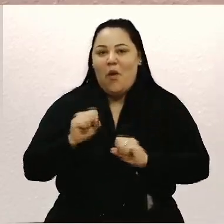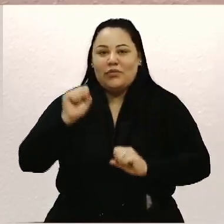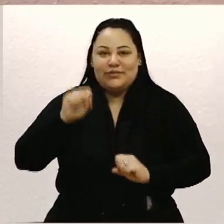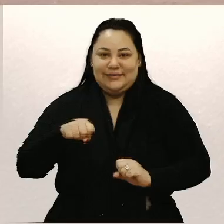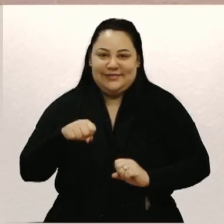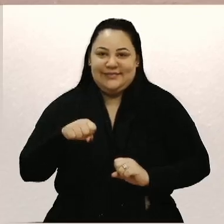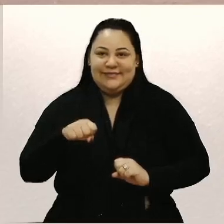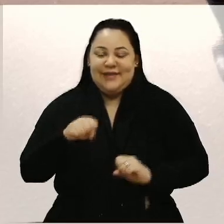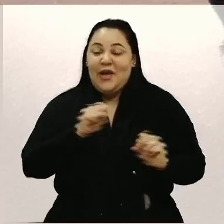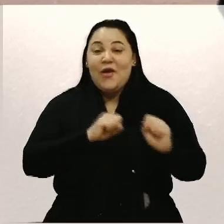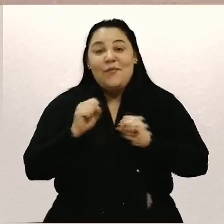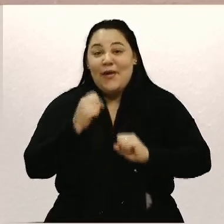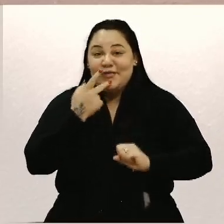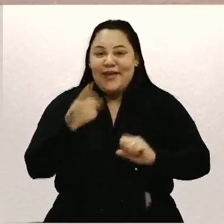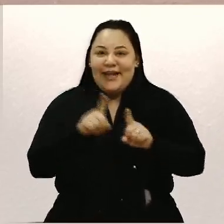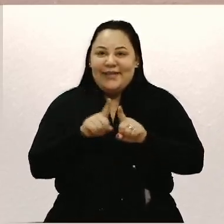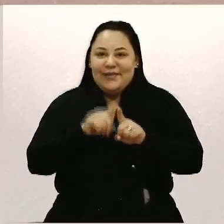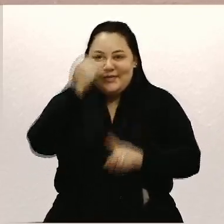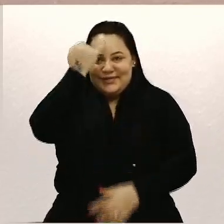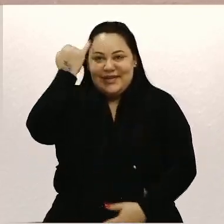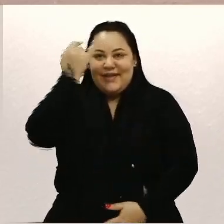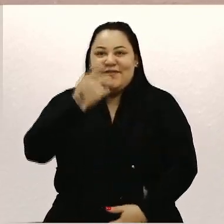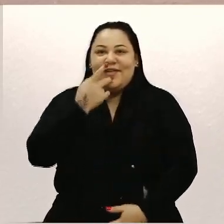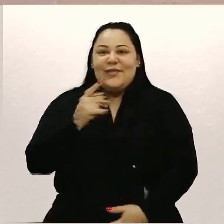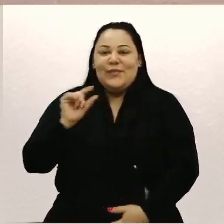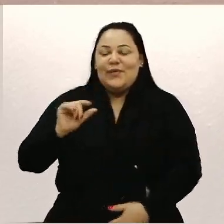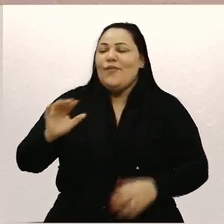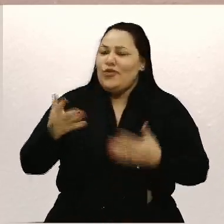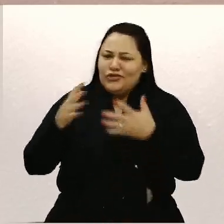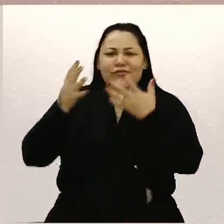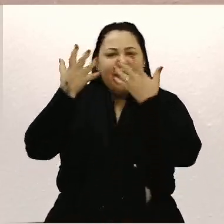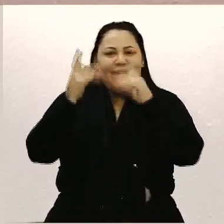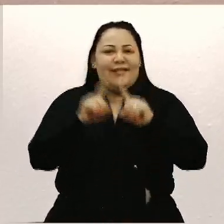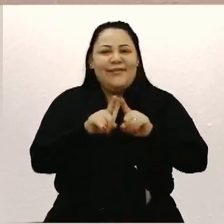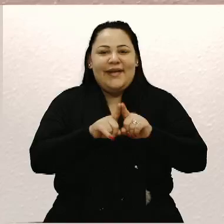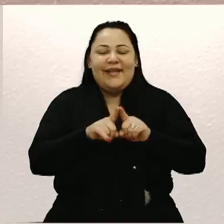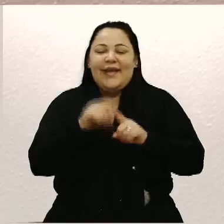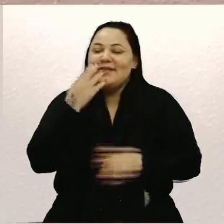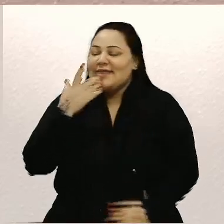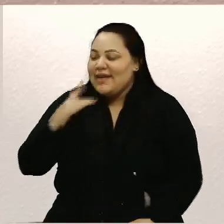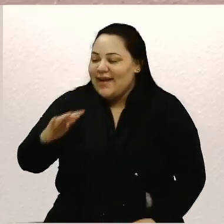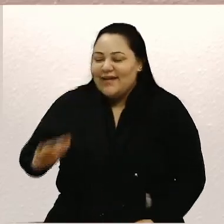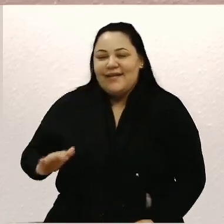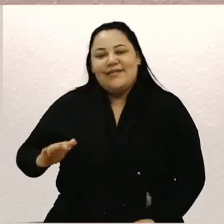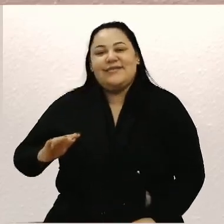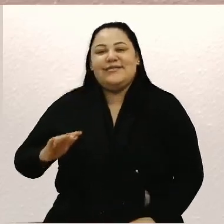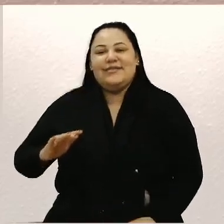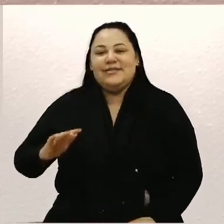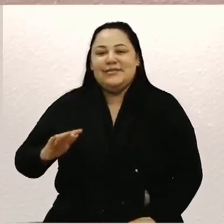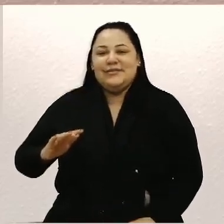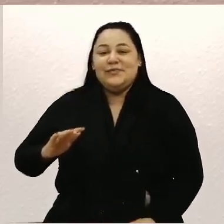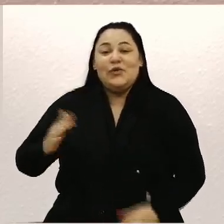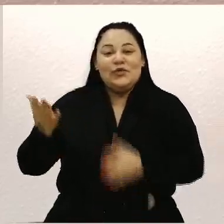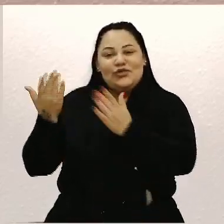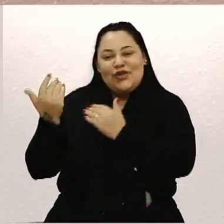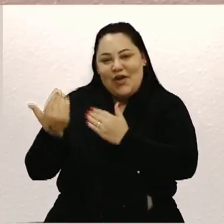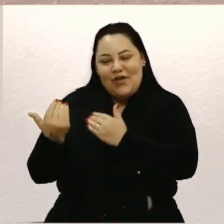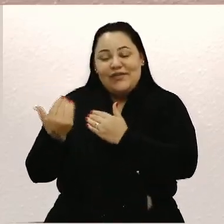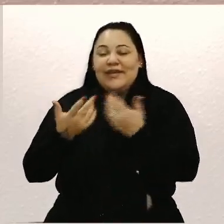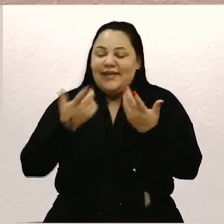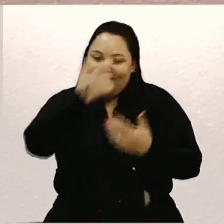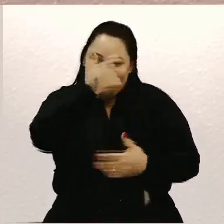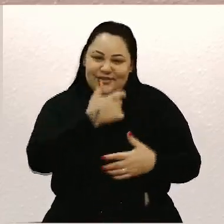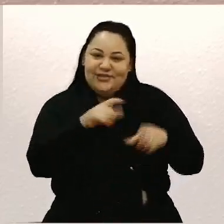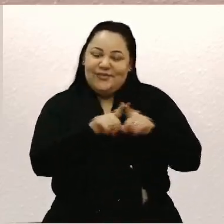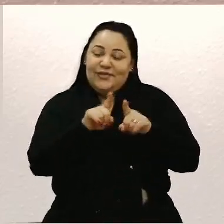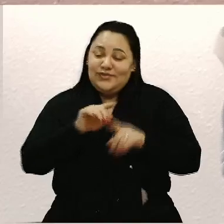Eu posso dizer que o D'Ambrosio falou há pouco sobre o incentivo, né? Às crianças, aos adolescentes, né? Aos jovens, acho que também